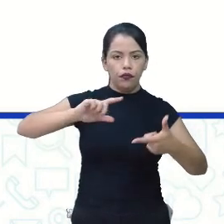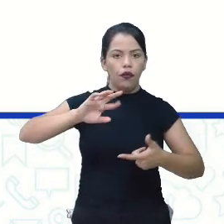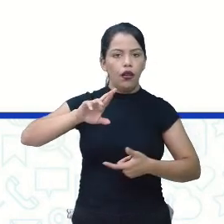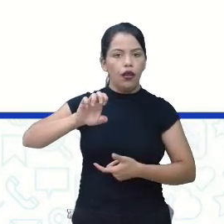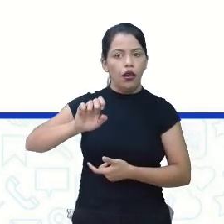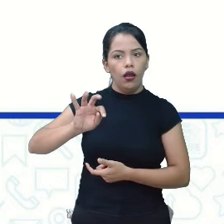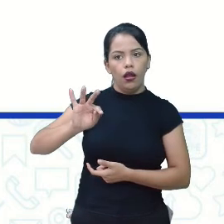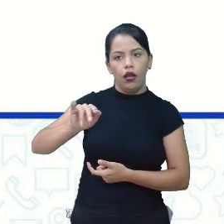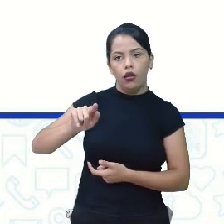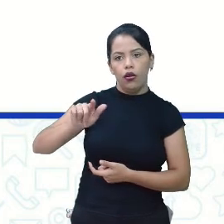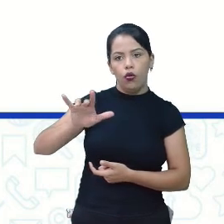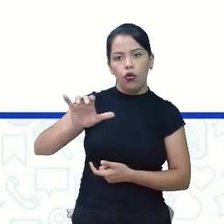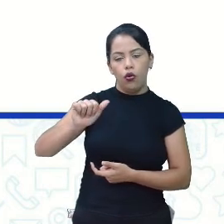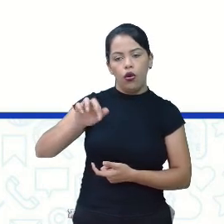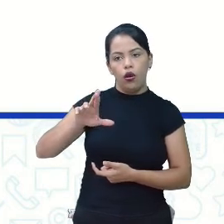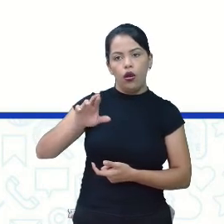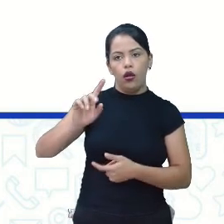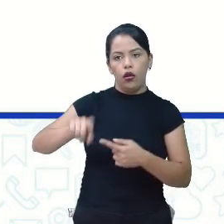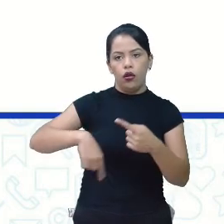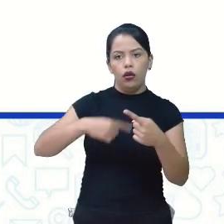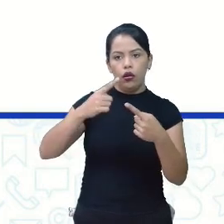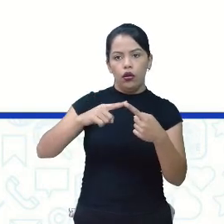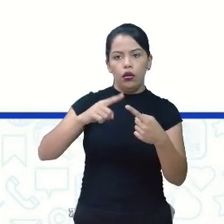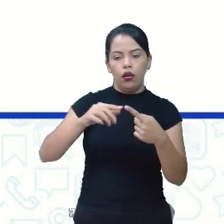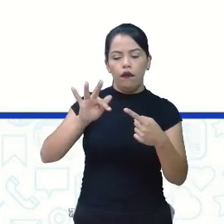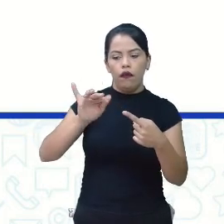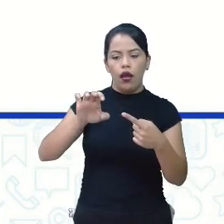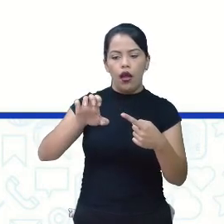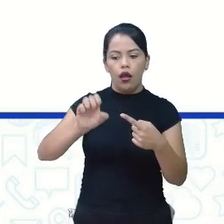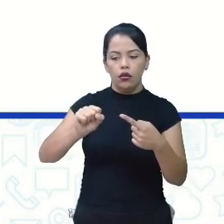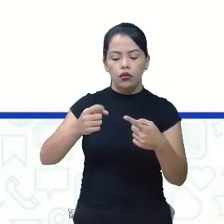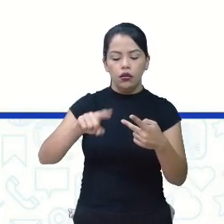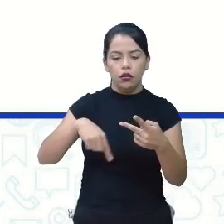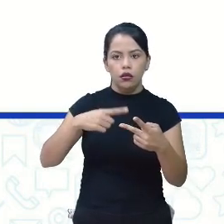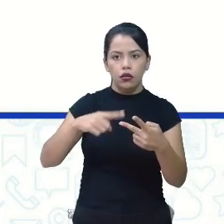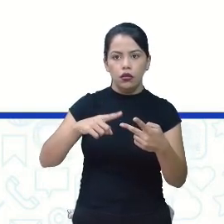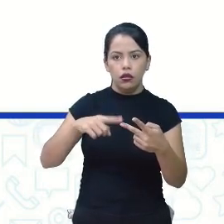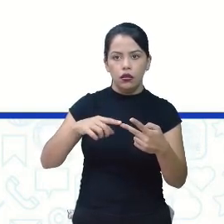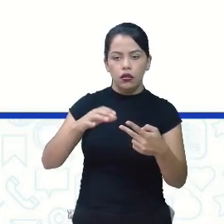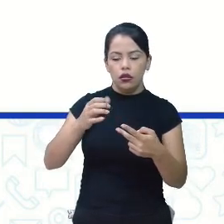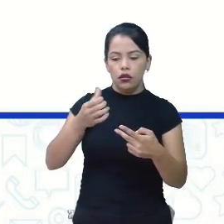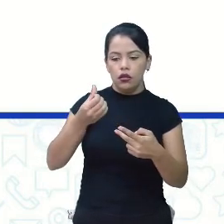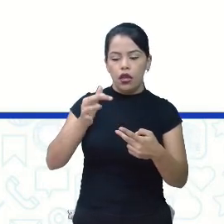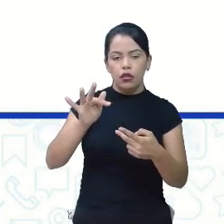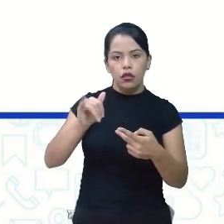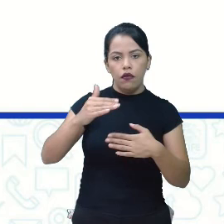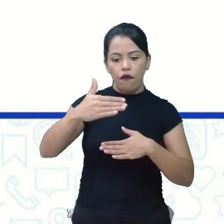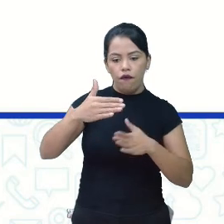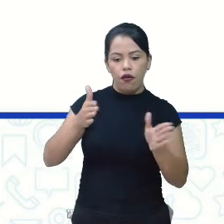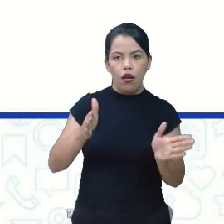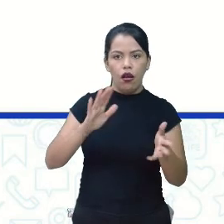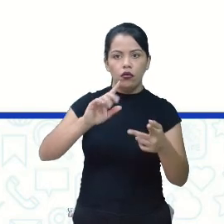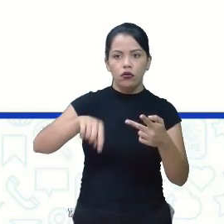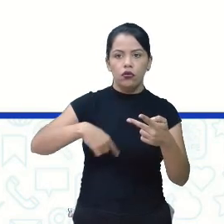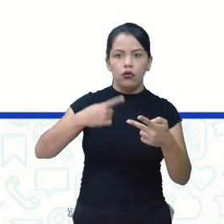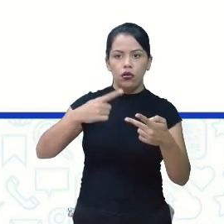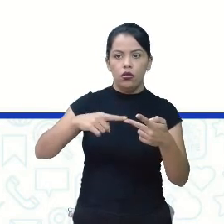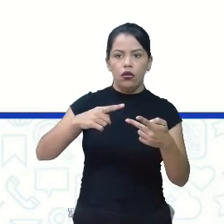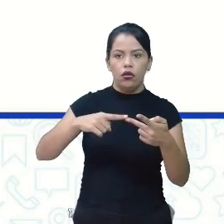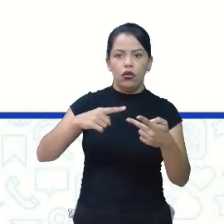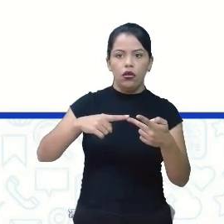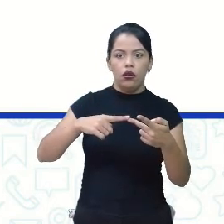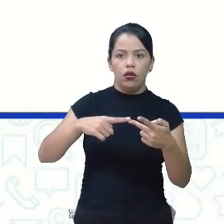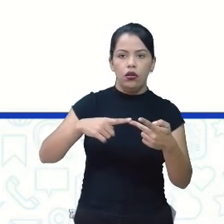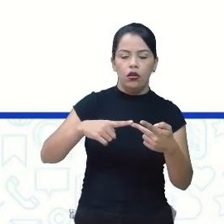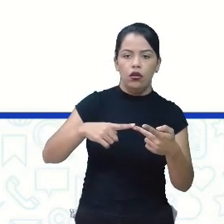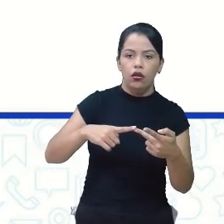faces, vértices e arestas. Opa, as arestas sumiram ali, são 12, né? 6 faces, 8 vértices e 12 arestas, as que ficou escondidinha